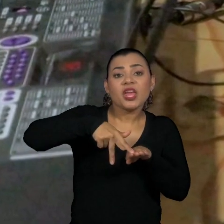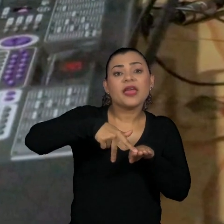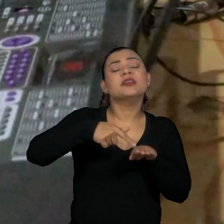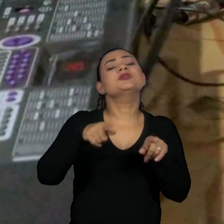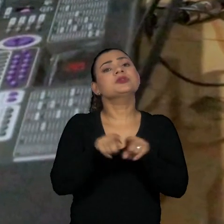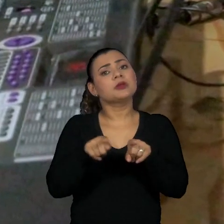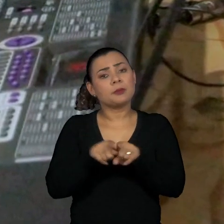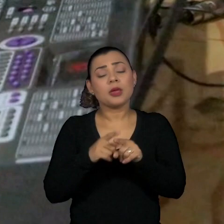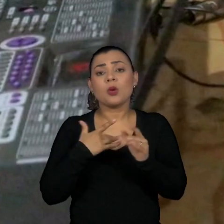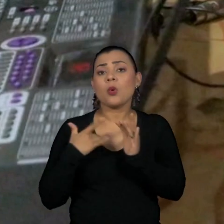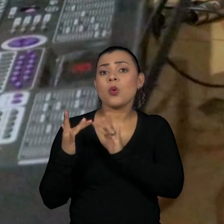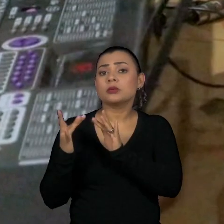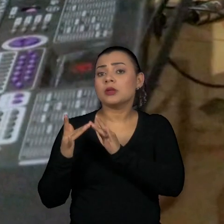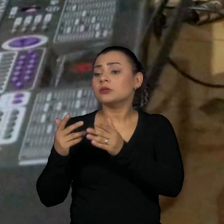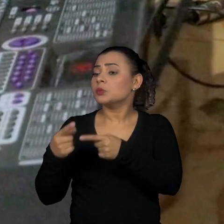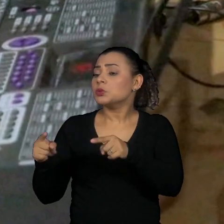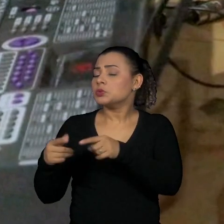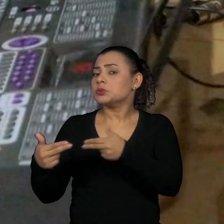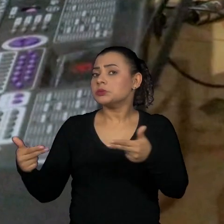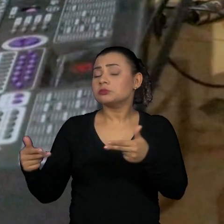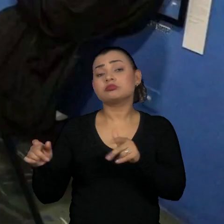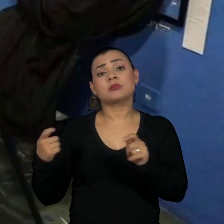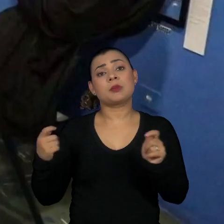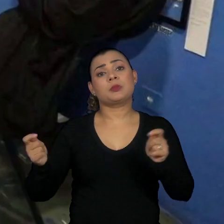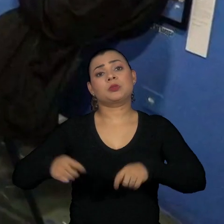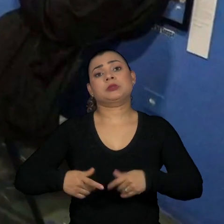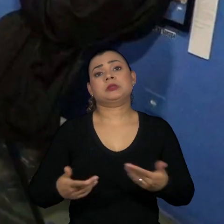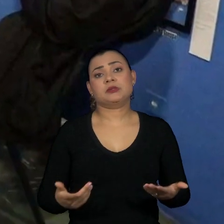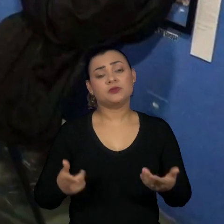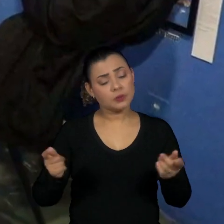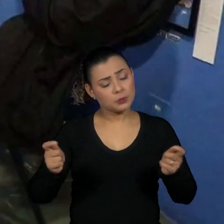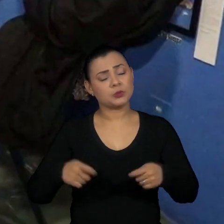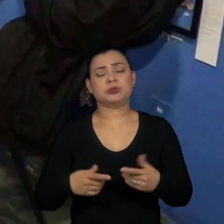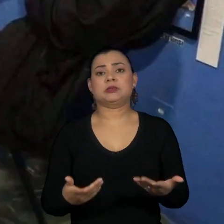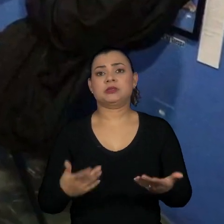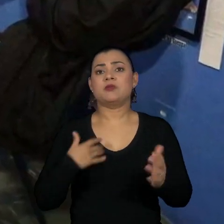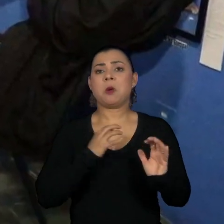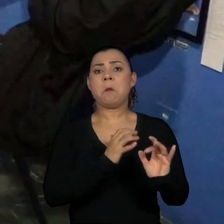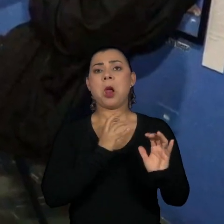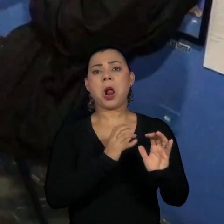tem contato com a música instrumental, ele fala, é possível ser um